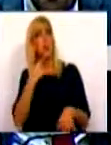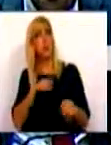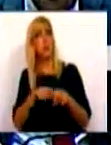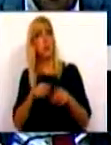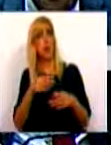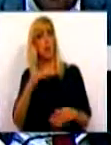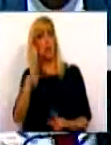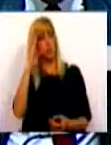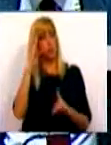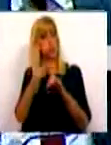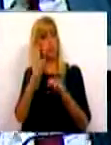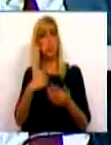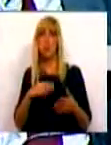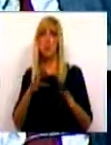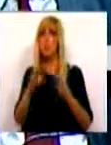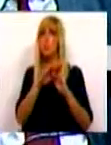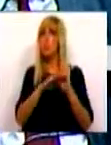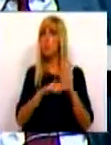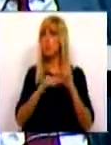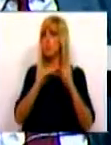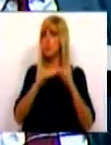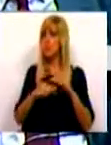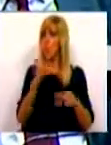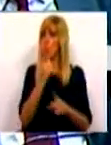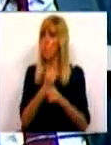temos estabelecidos no Programa de Estabilidade são